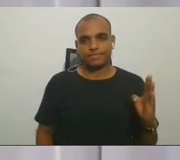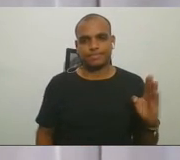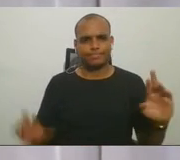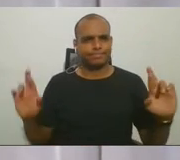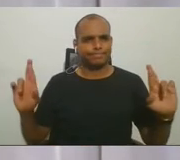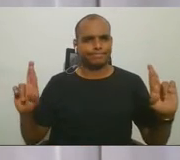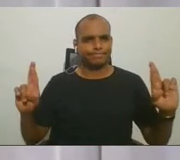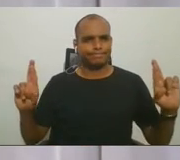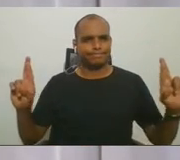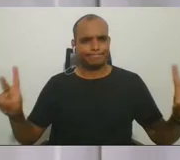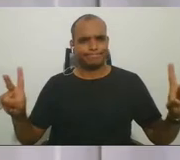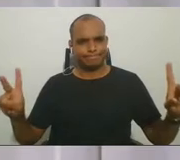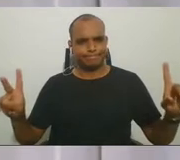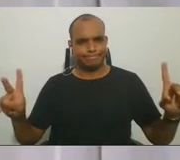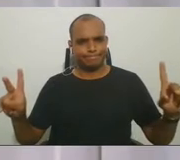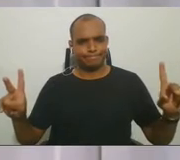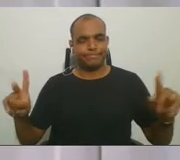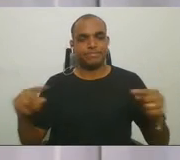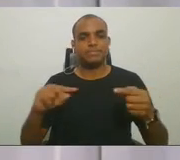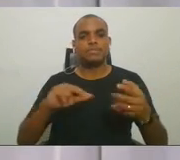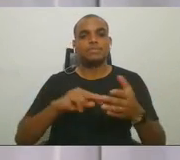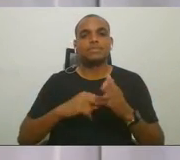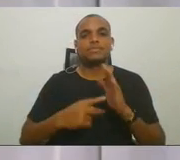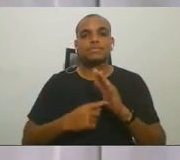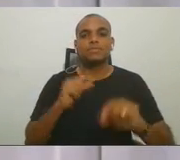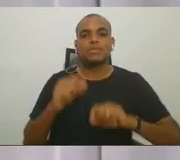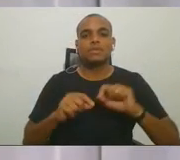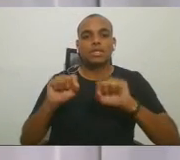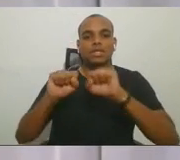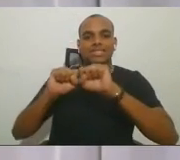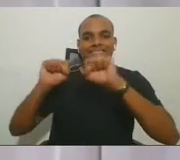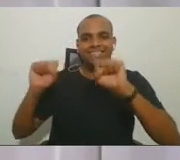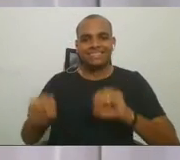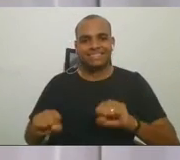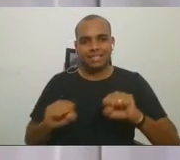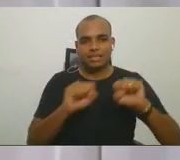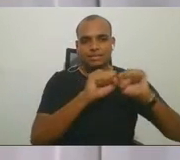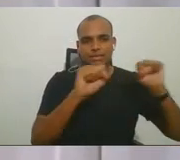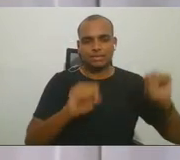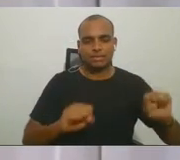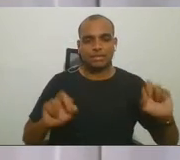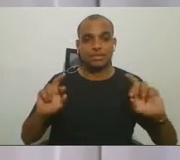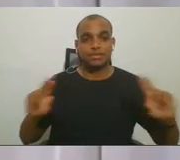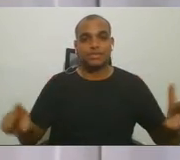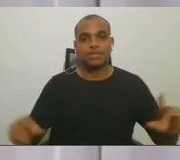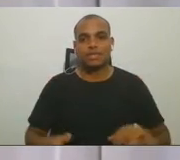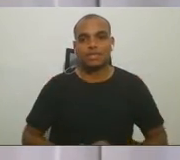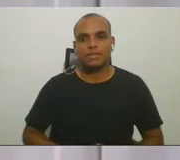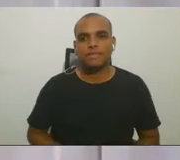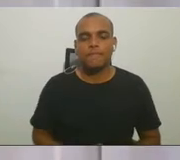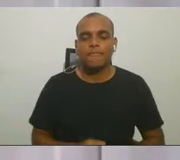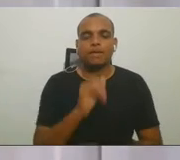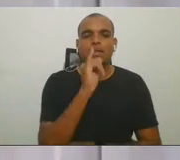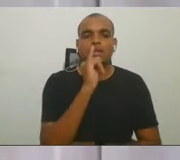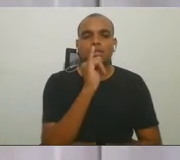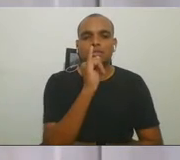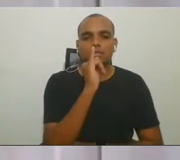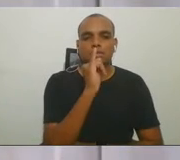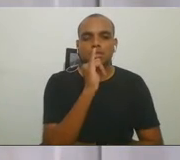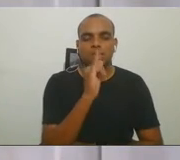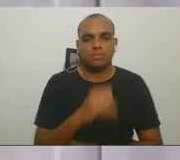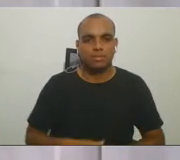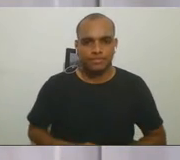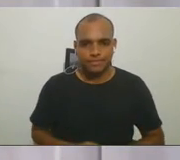que nada, temos contrastes, o significado, por exemplo, sideral, vou